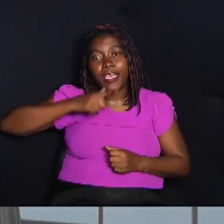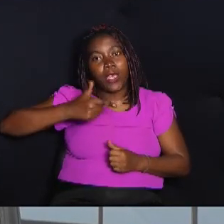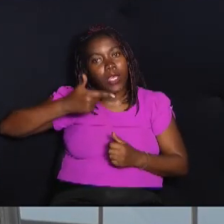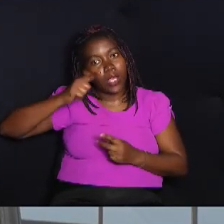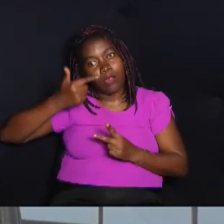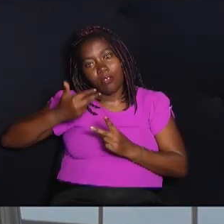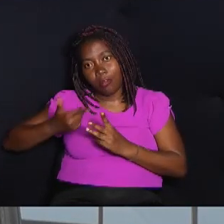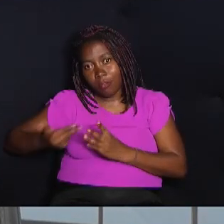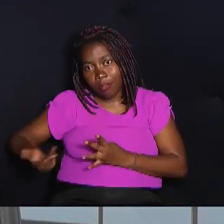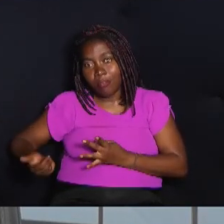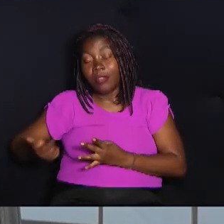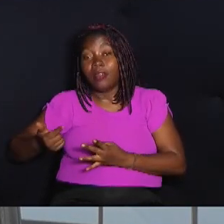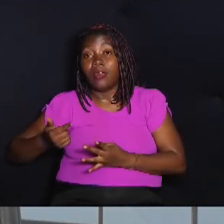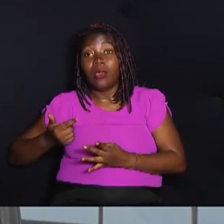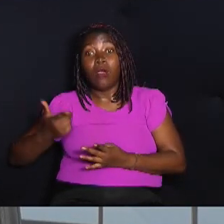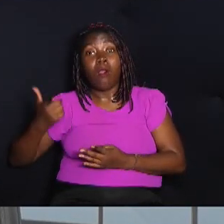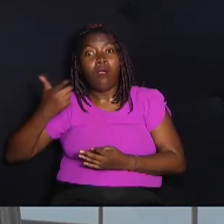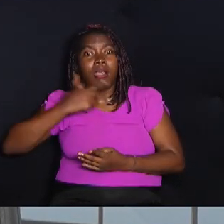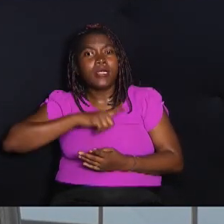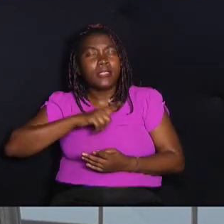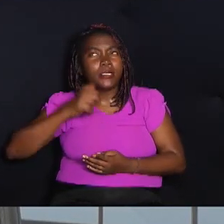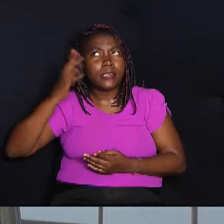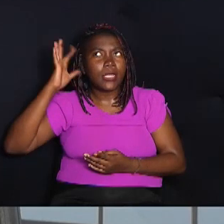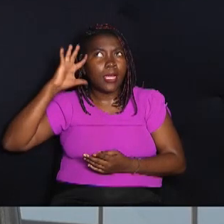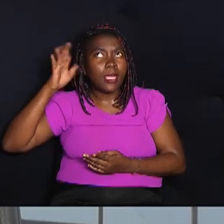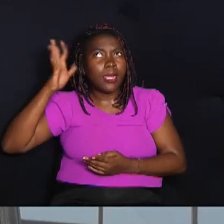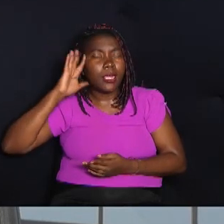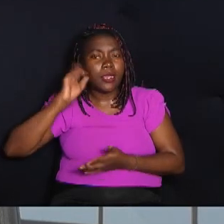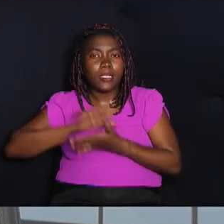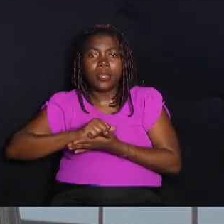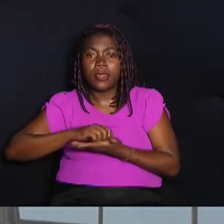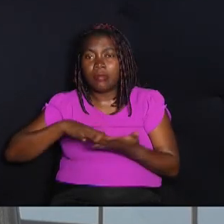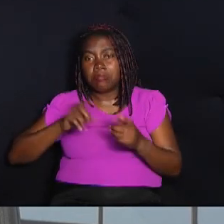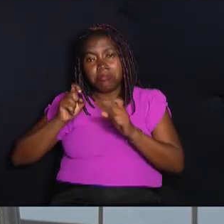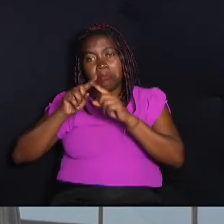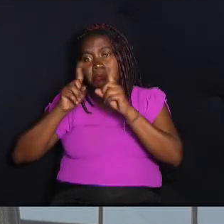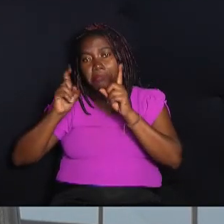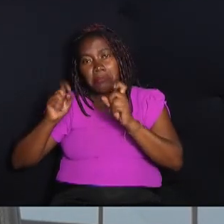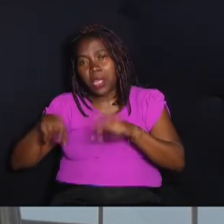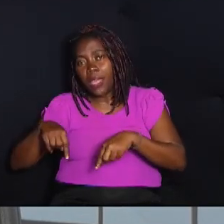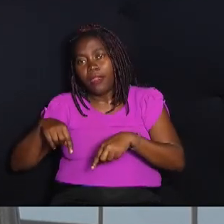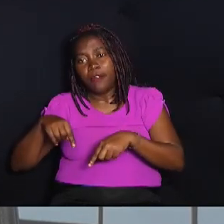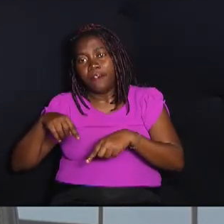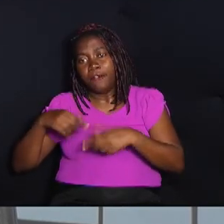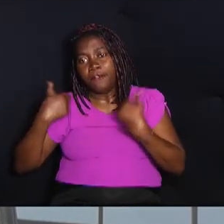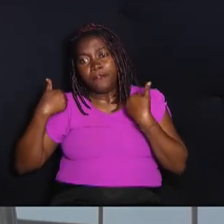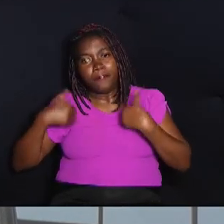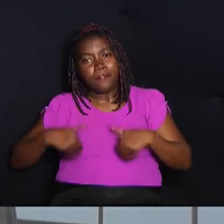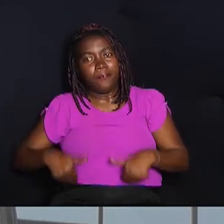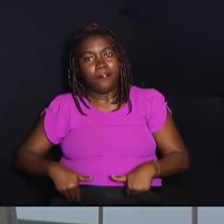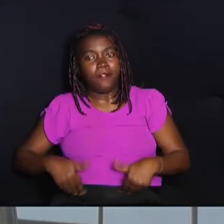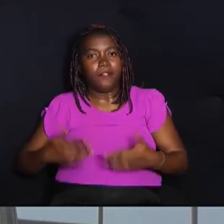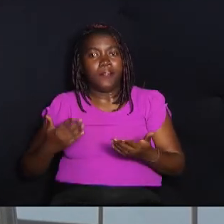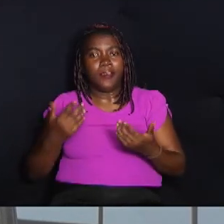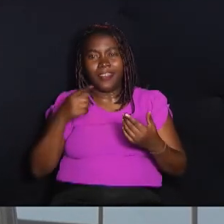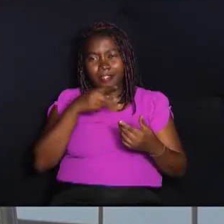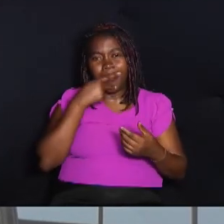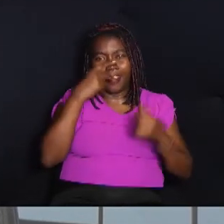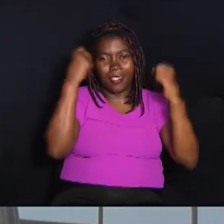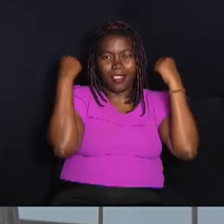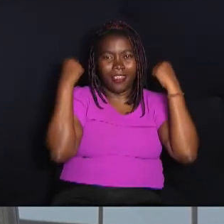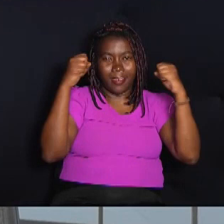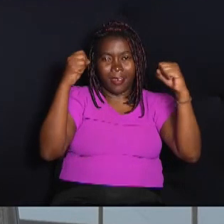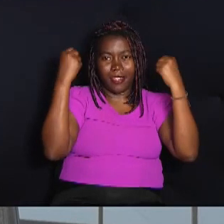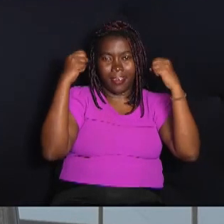A gente consegue pensar numa atividade, seja ela física, você colocou das academias, mas que